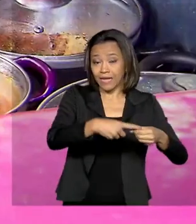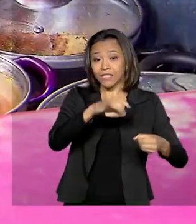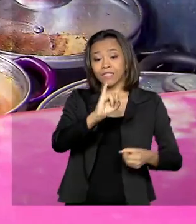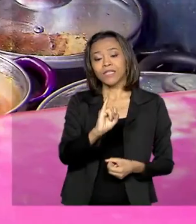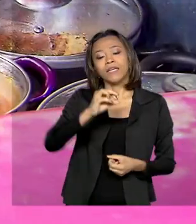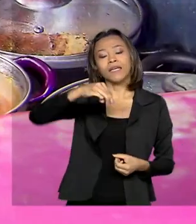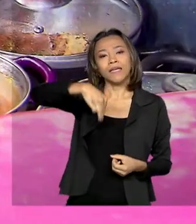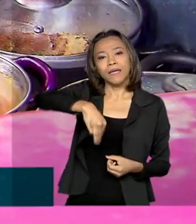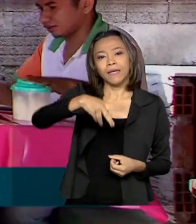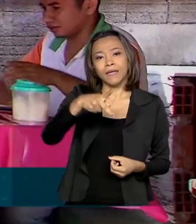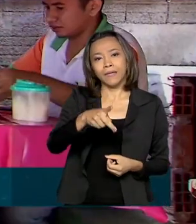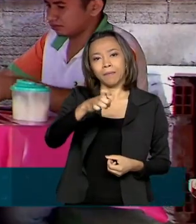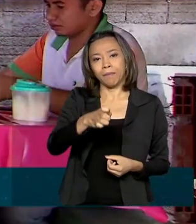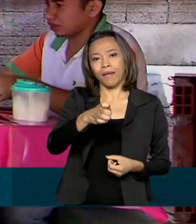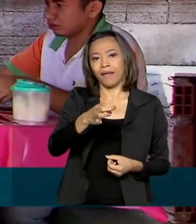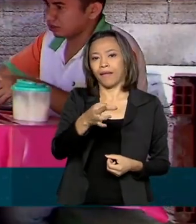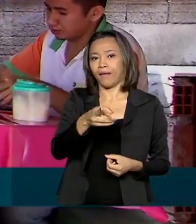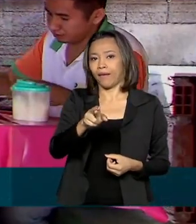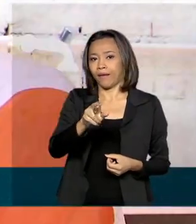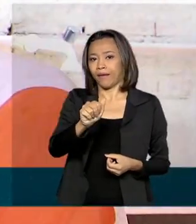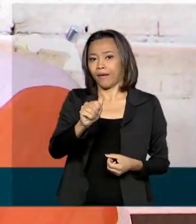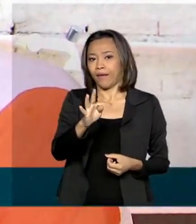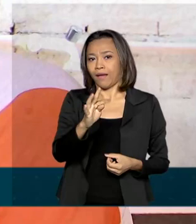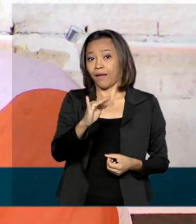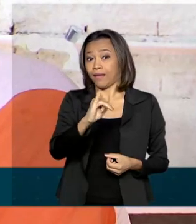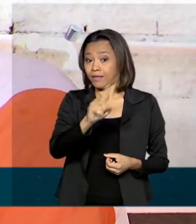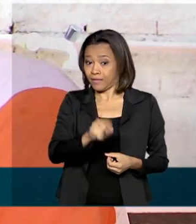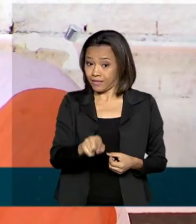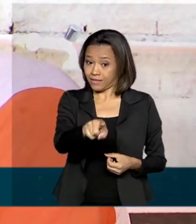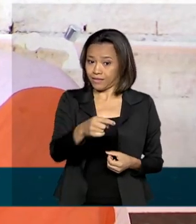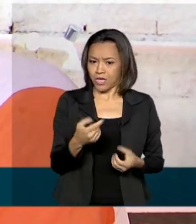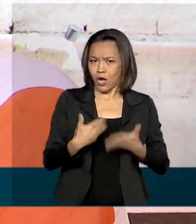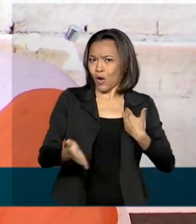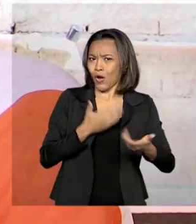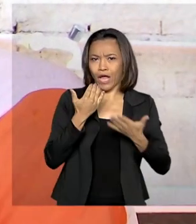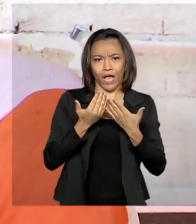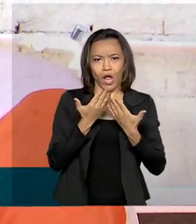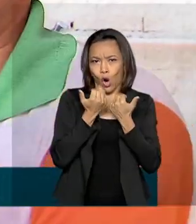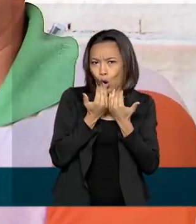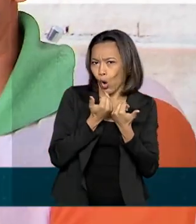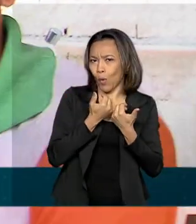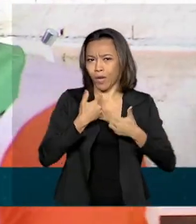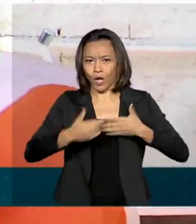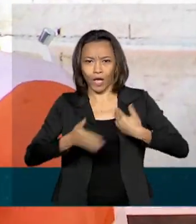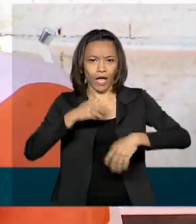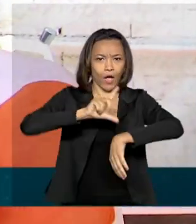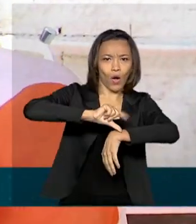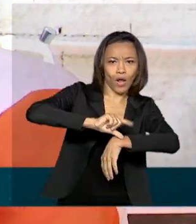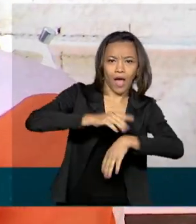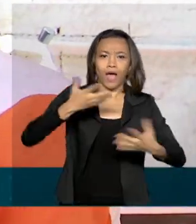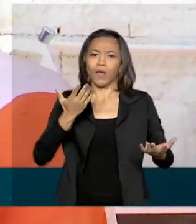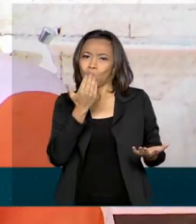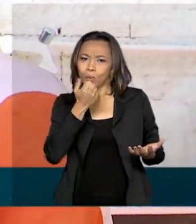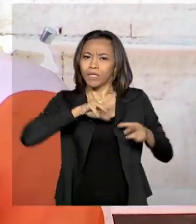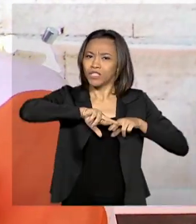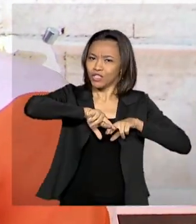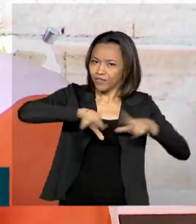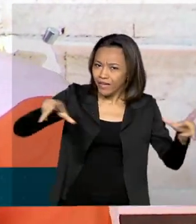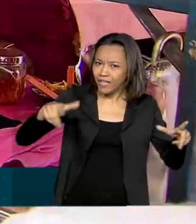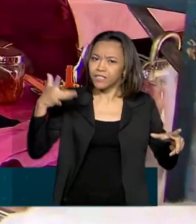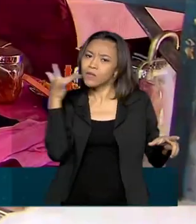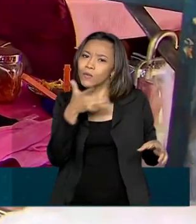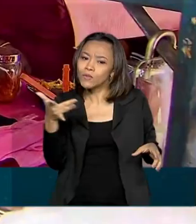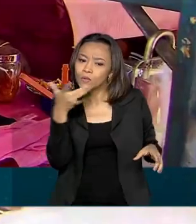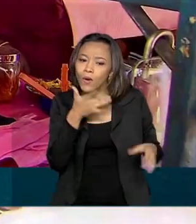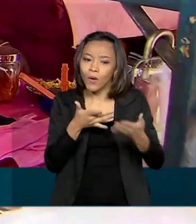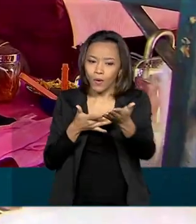panelada é comida para todas as horas. Não tem não, horário não. Eu gosto de comer a panelada cedo. A panelada é comida diferente, boa, gostosa.